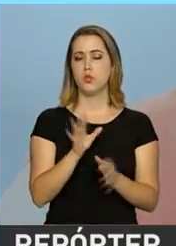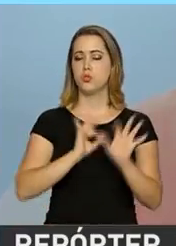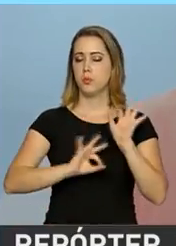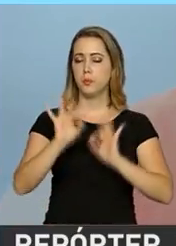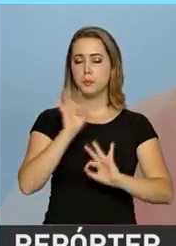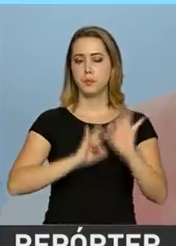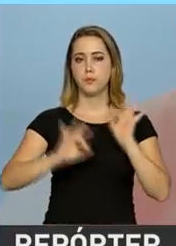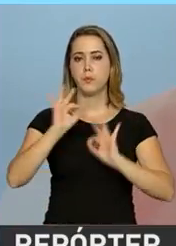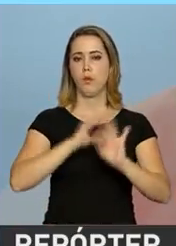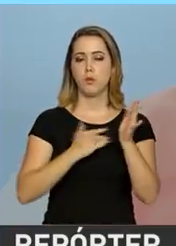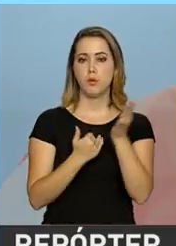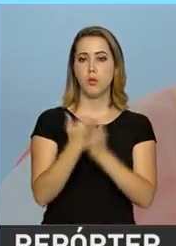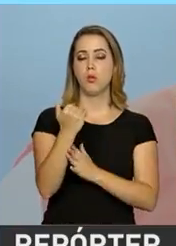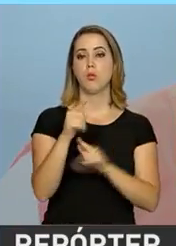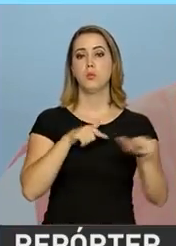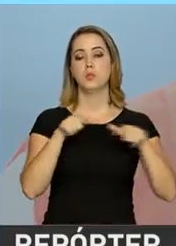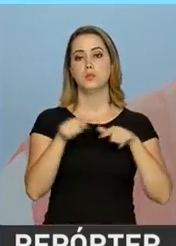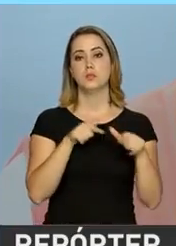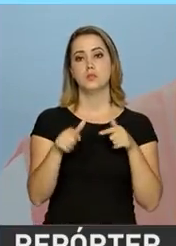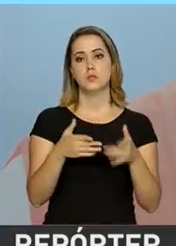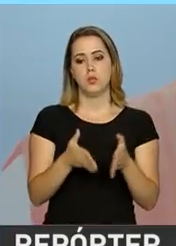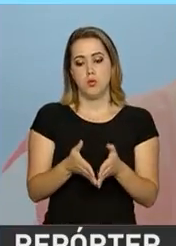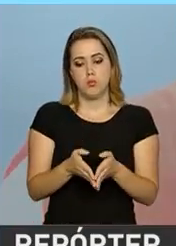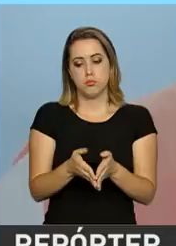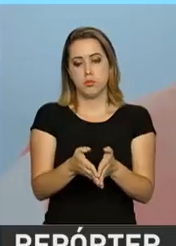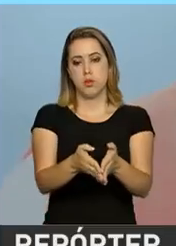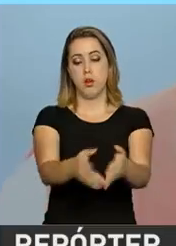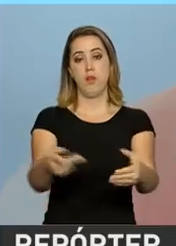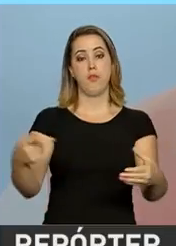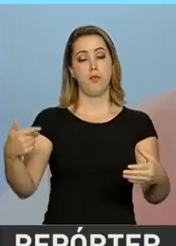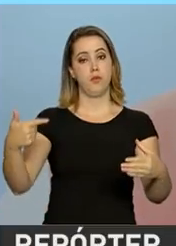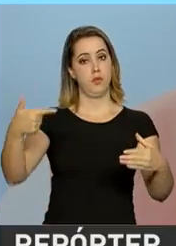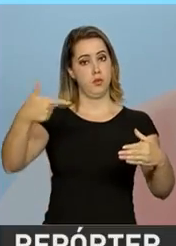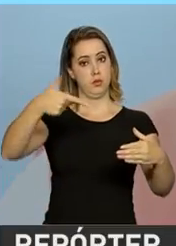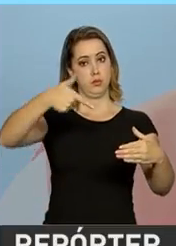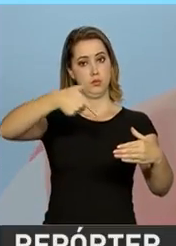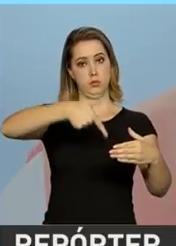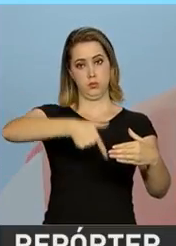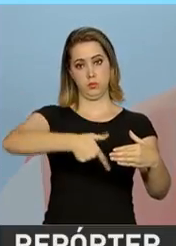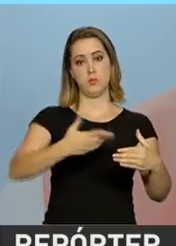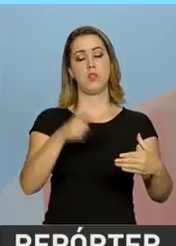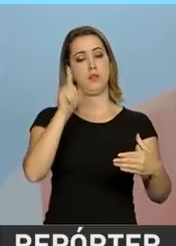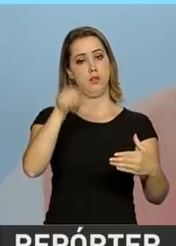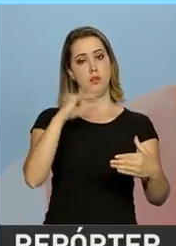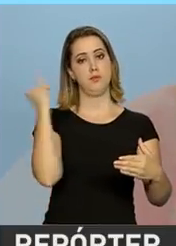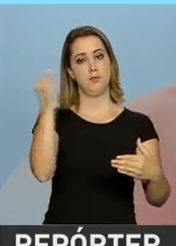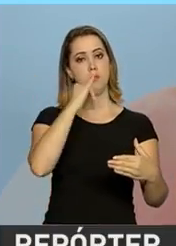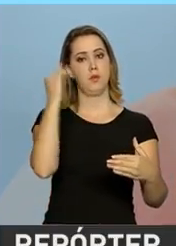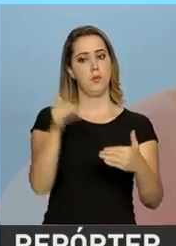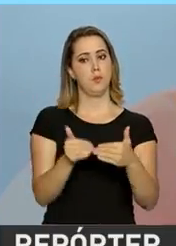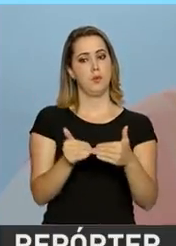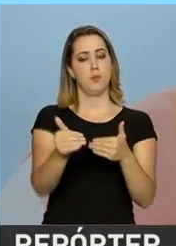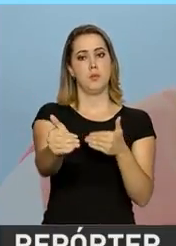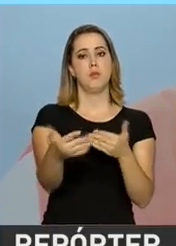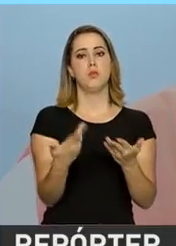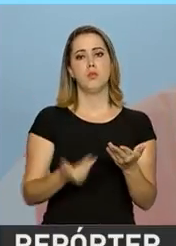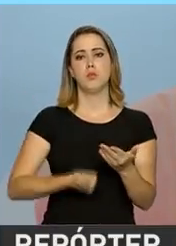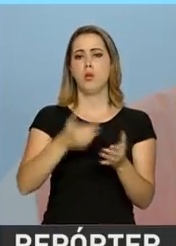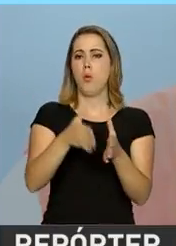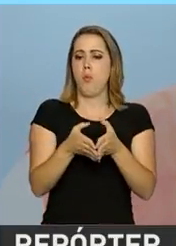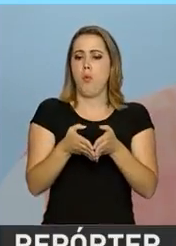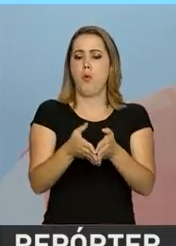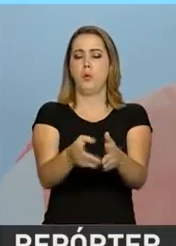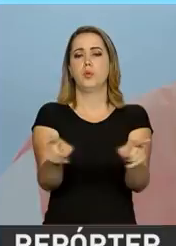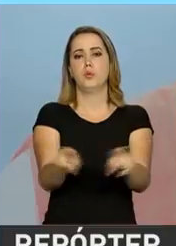preparada para começar a operar agora navios de combustíveis, e também um berço que é fundamental para aumentar a produtividade do porto aqui